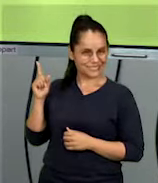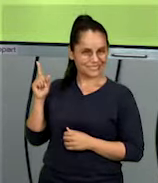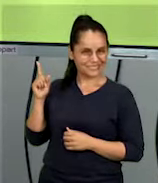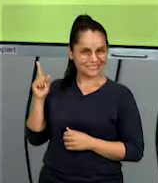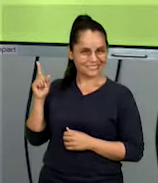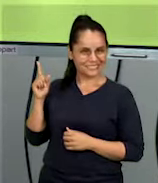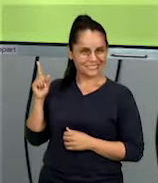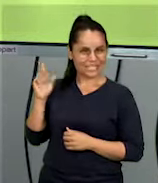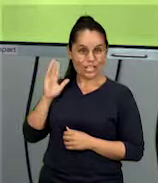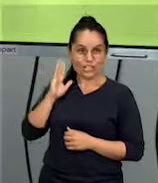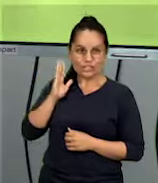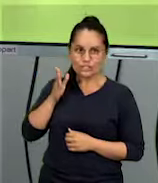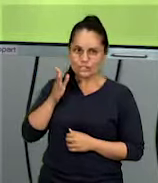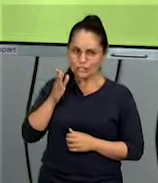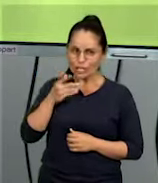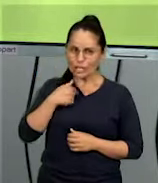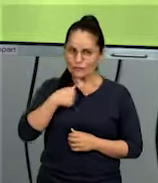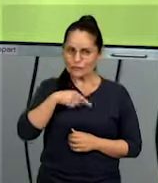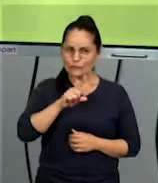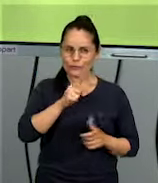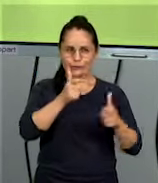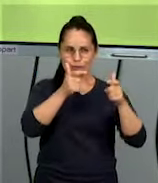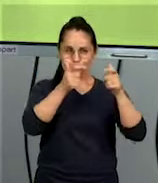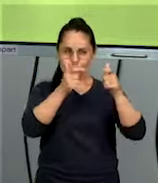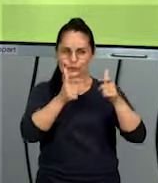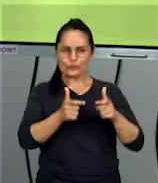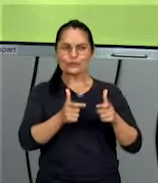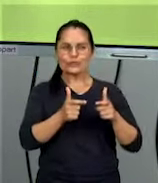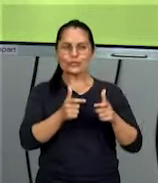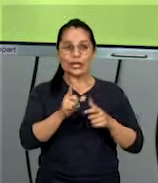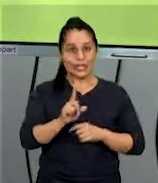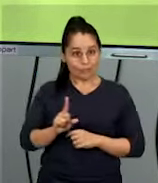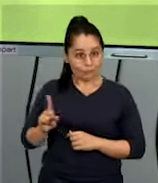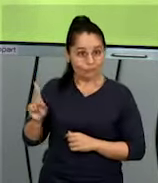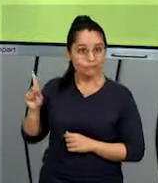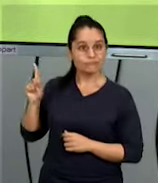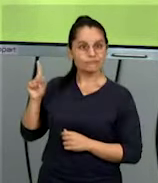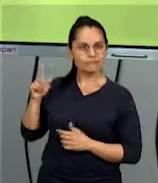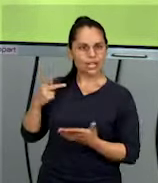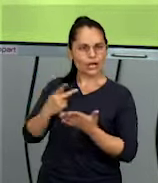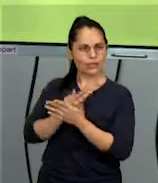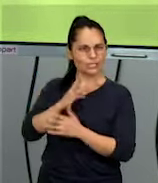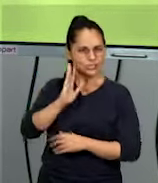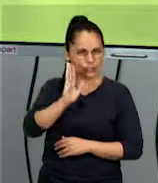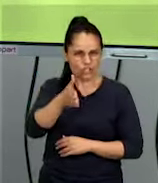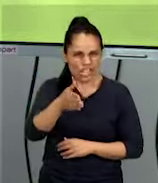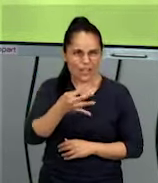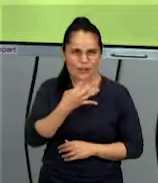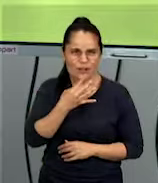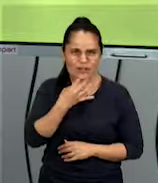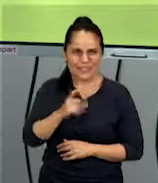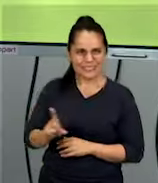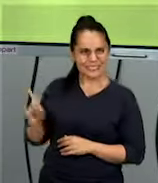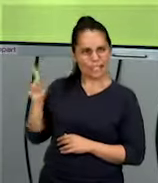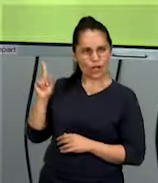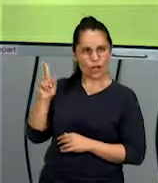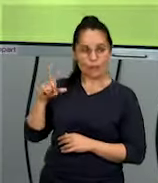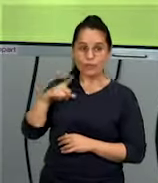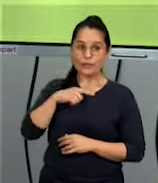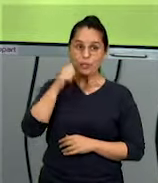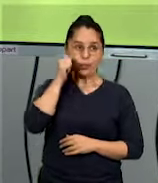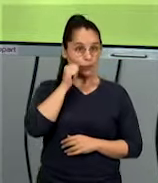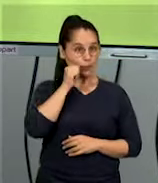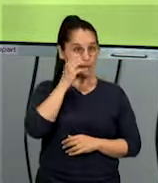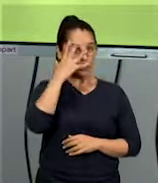mostrando? Vocês já foram em algum lugar em que isso aqui aconteceu? Vamos observar. Tem uma menina bonita